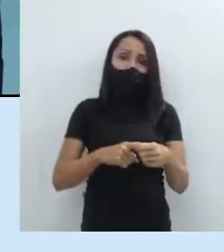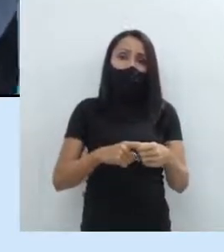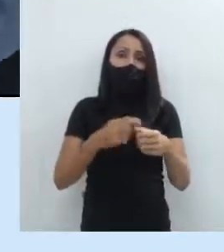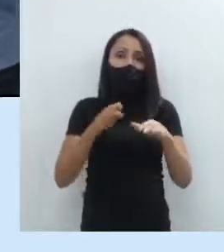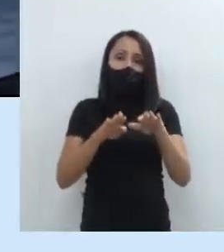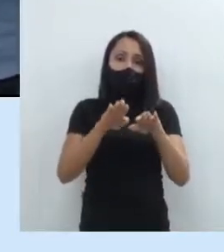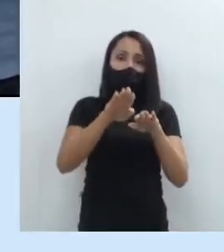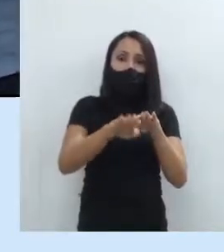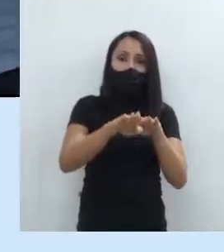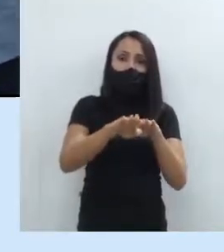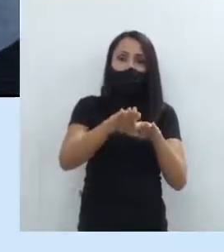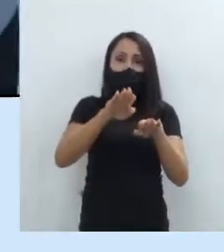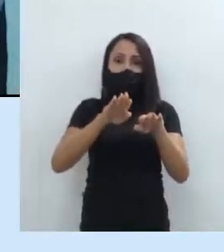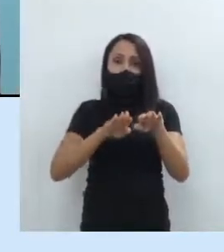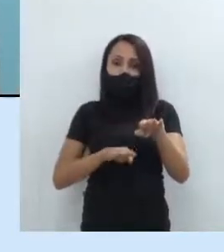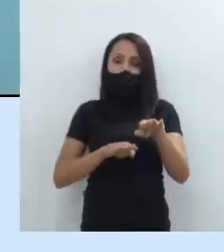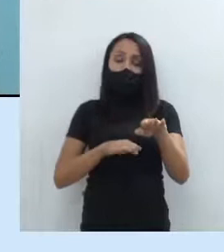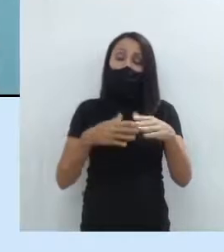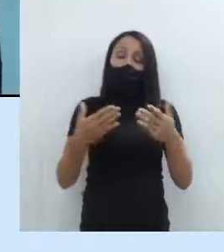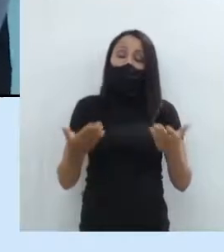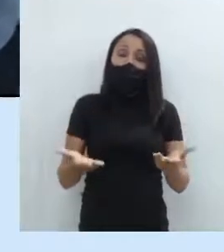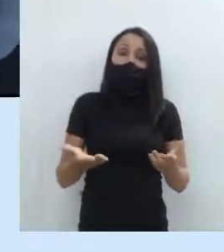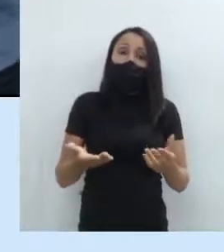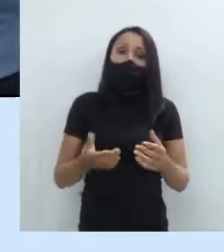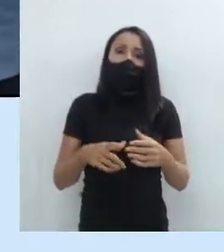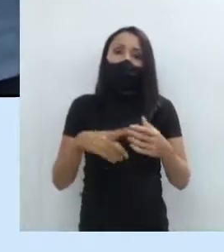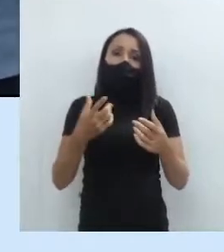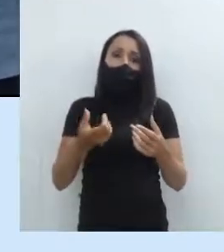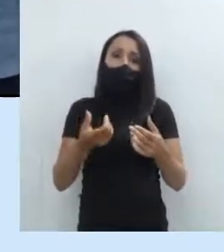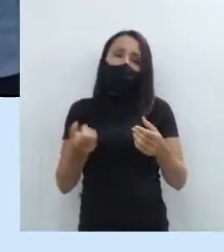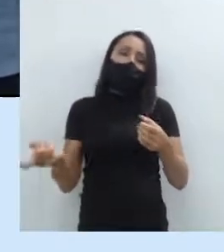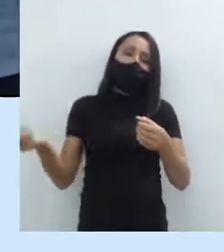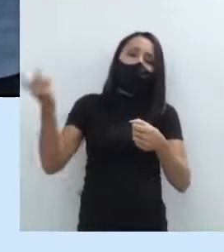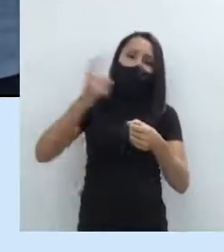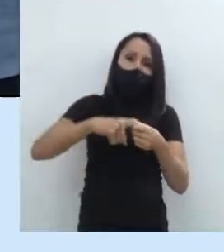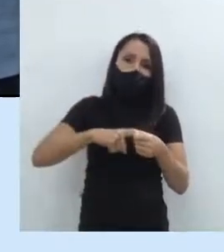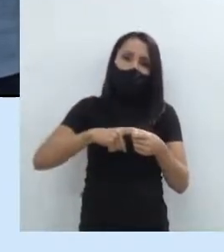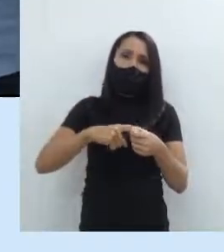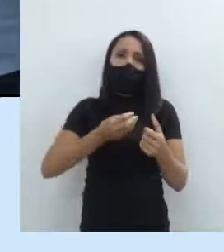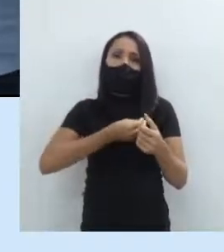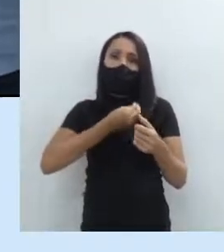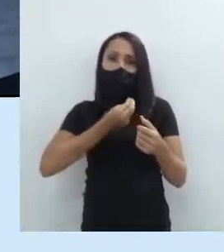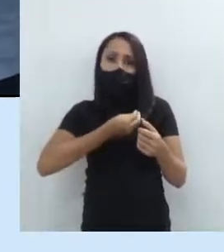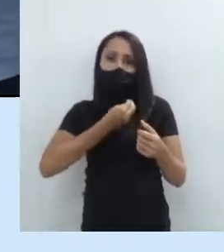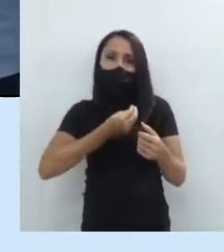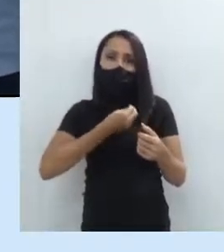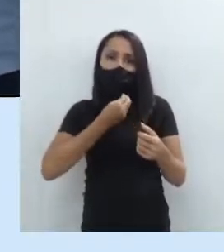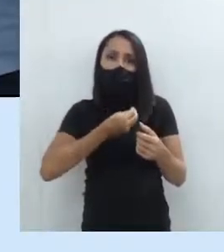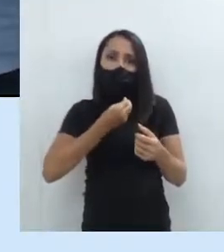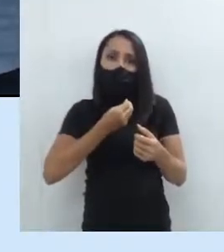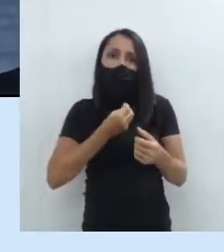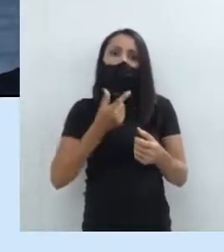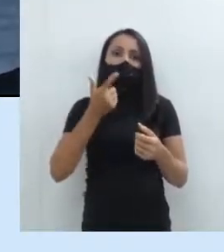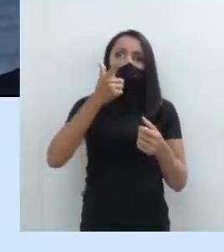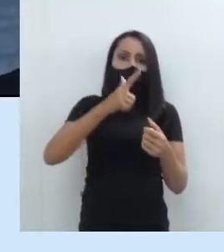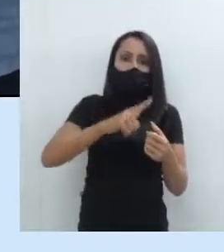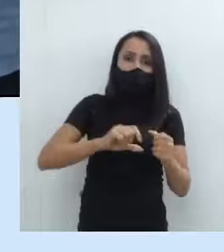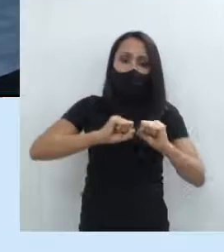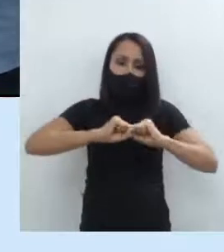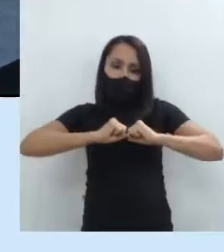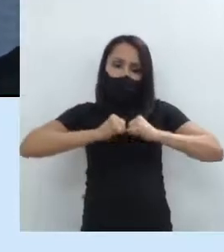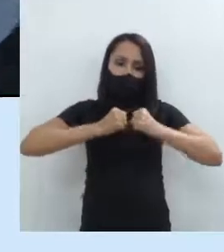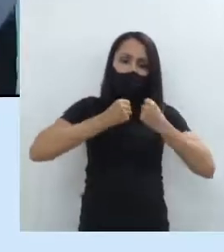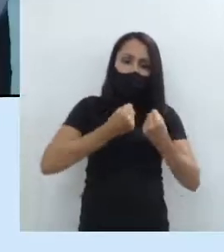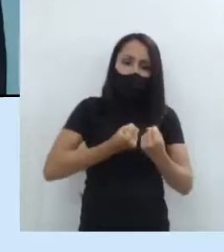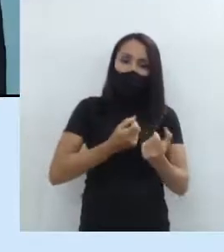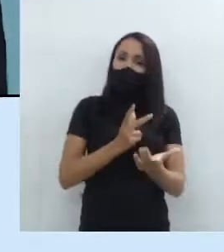mesmo ressurja, né? Que voltemos à vida, que renovemos as forças e assim